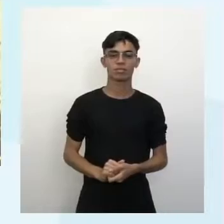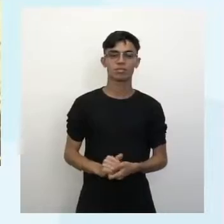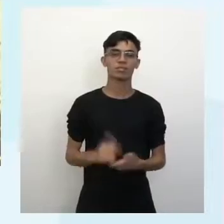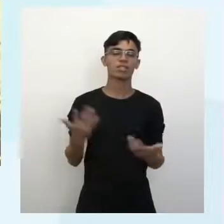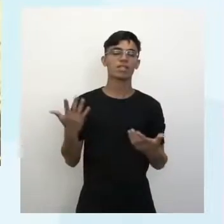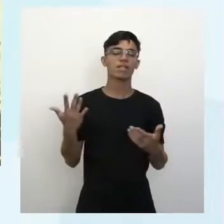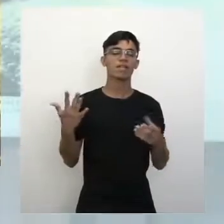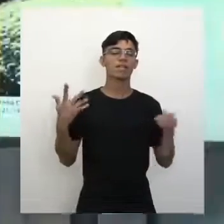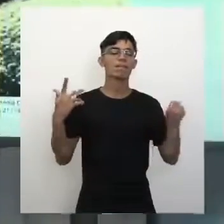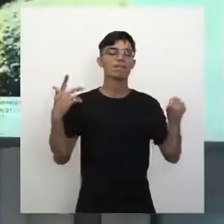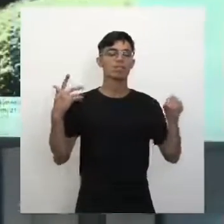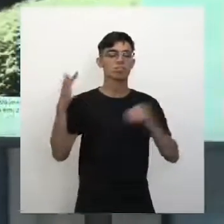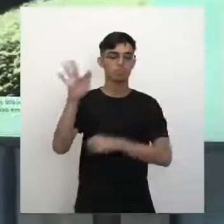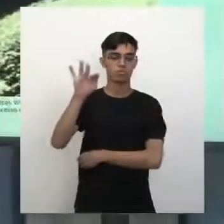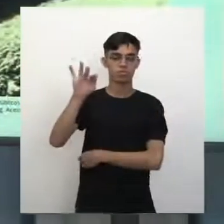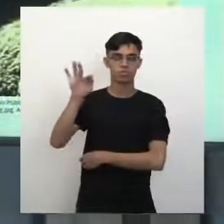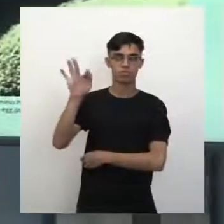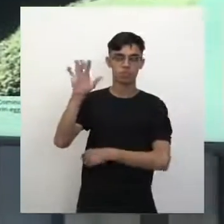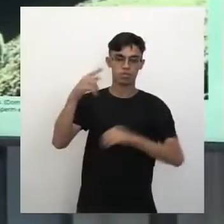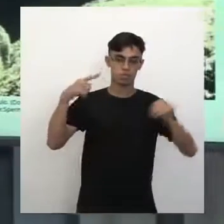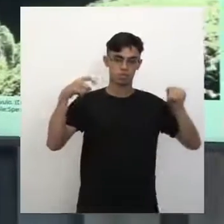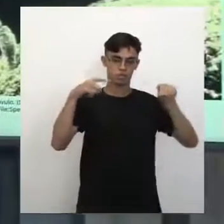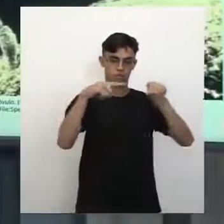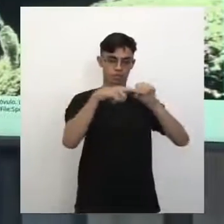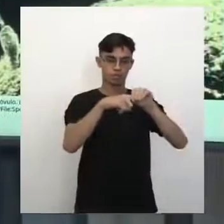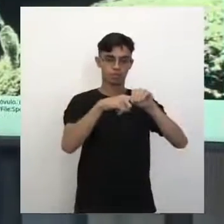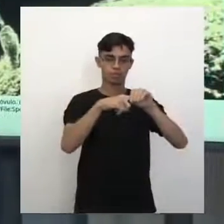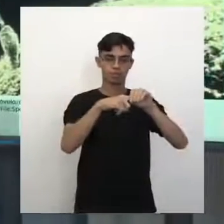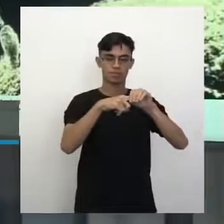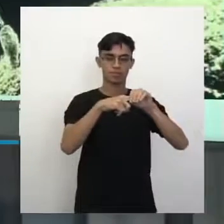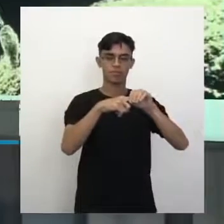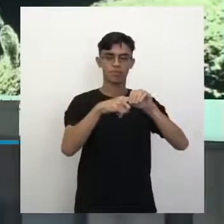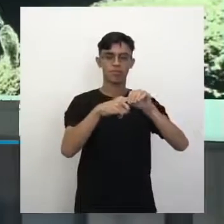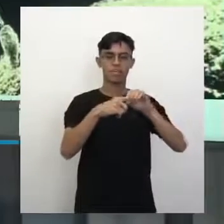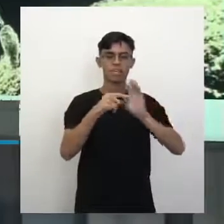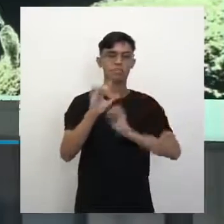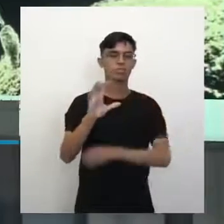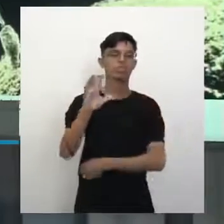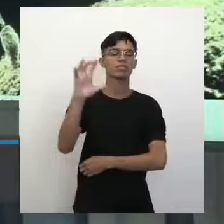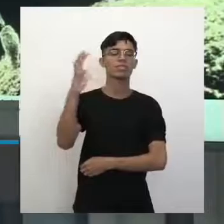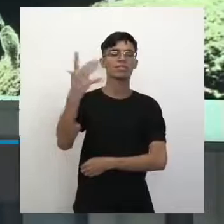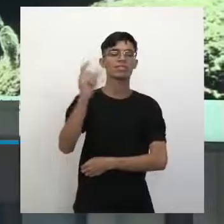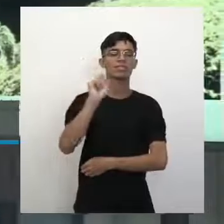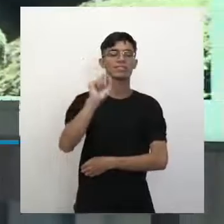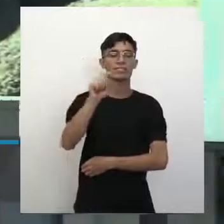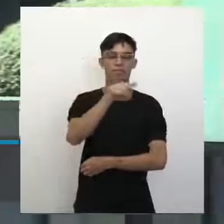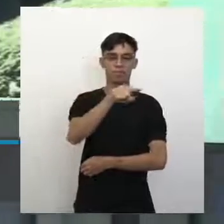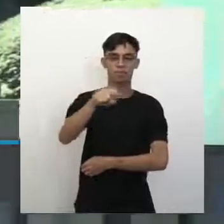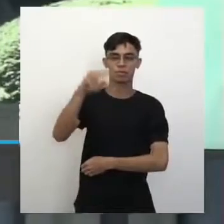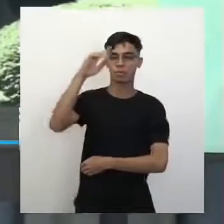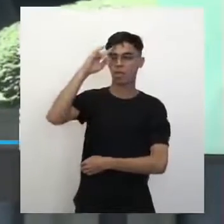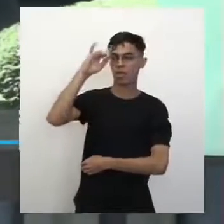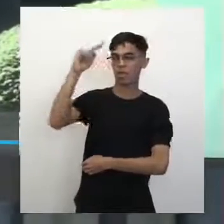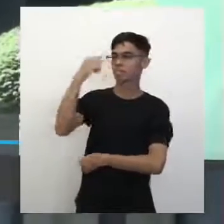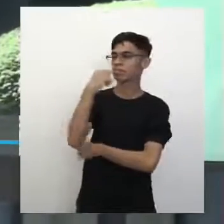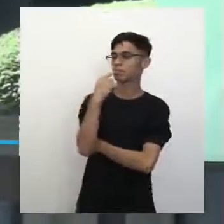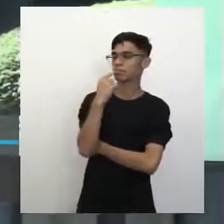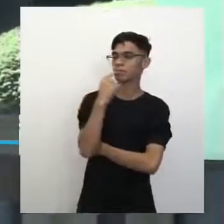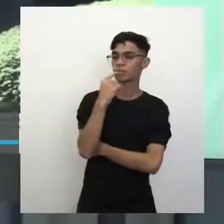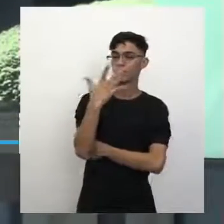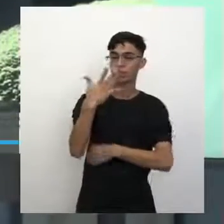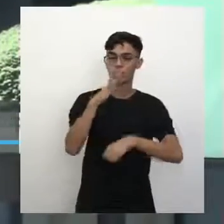Então, na fecundação, né, o que vai acontecer? Imagine você que é o